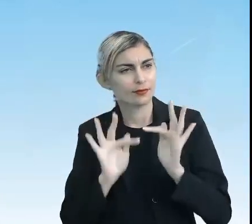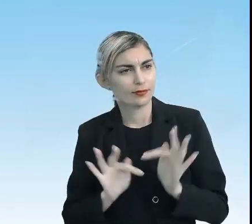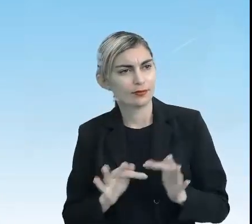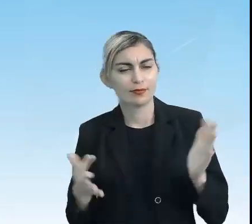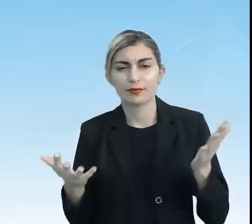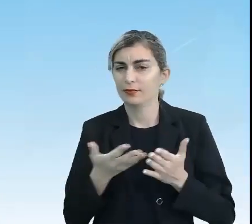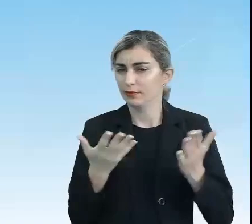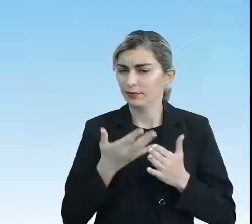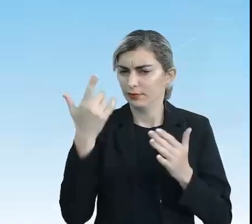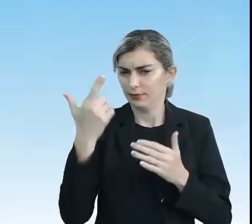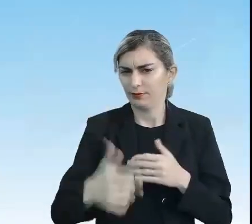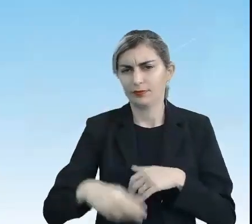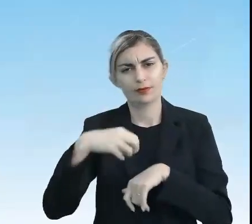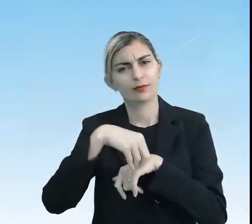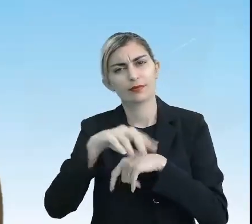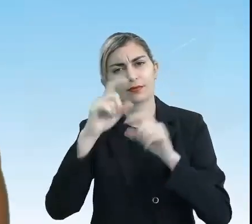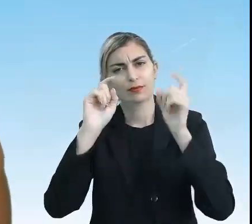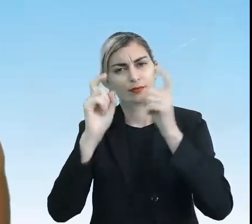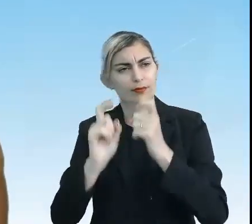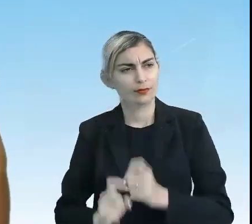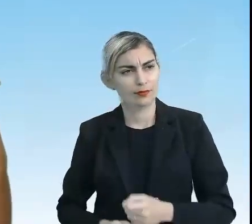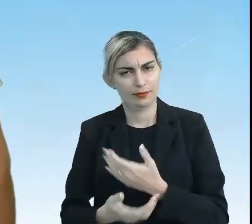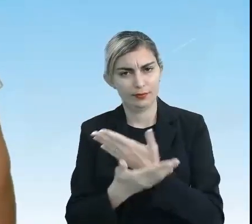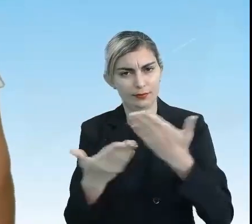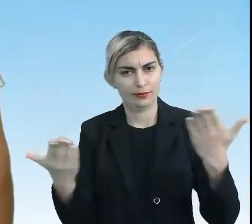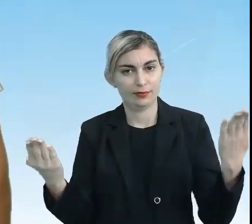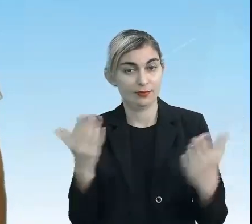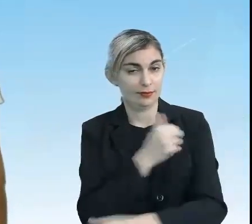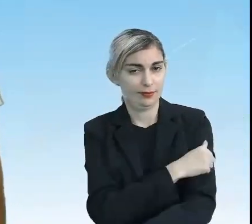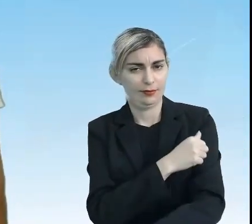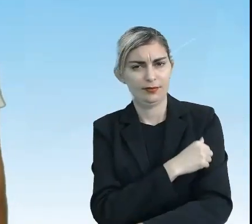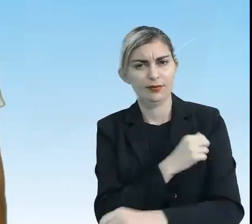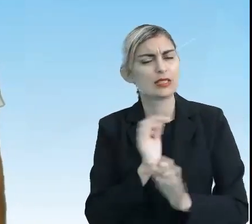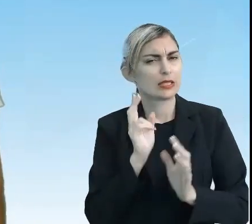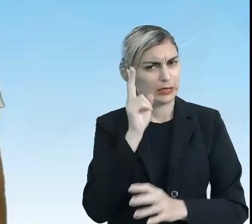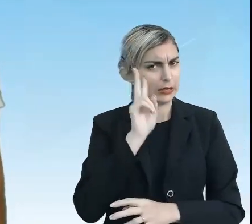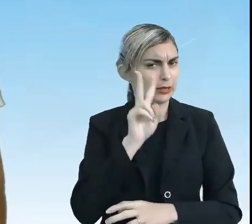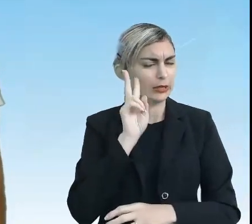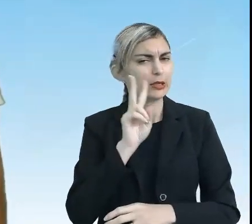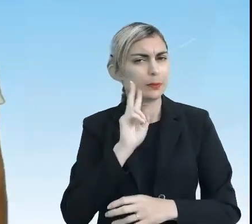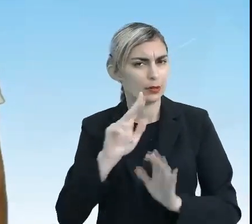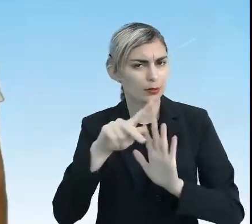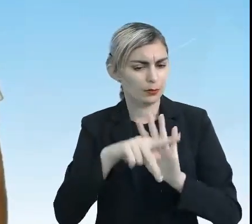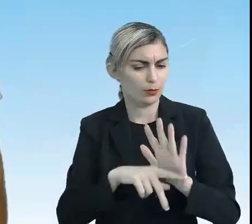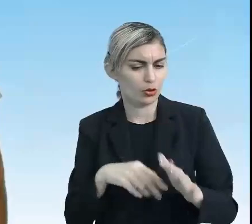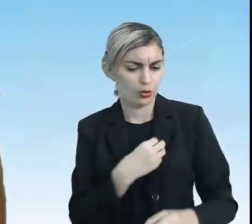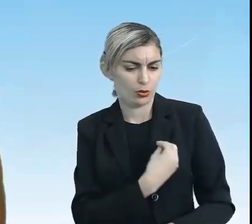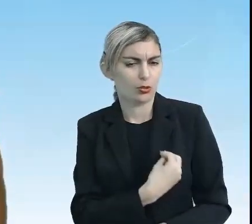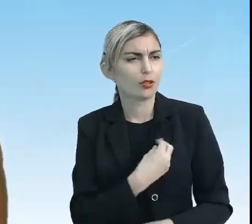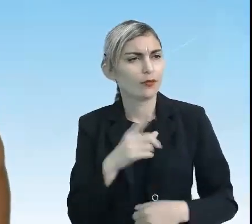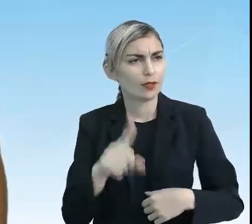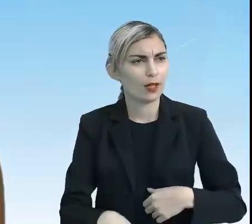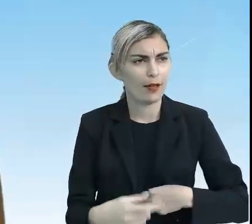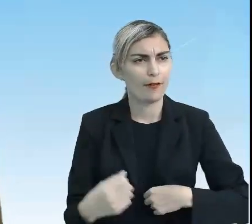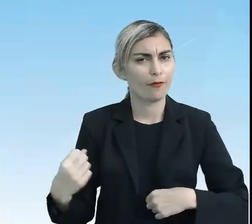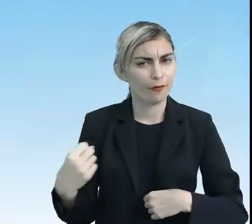em trazer mais uma discussão com os nossos queridos estudantes, sempre lembrando que projeto de De vida vida é